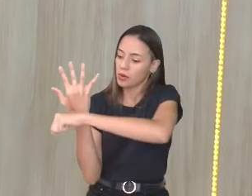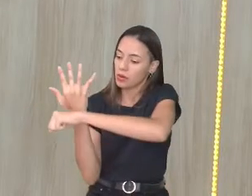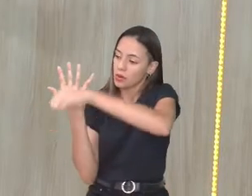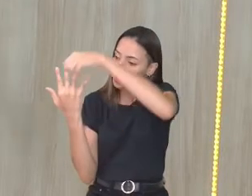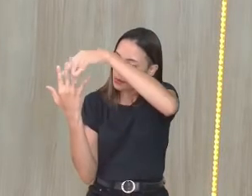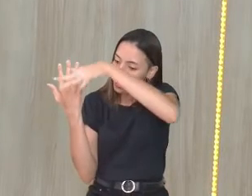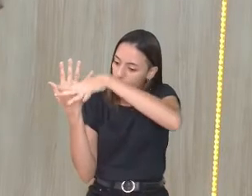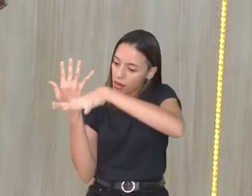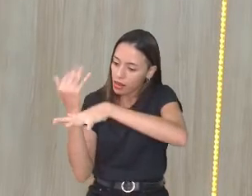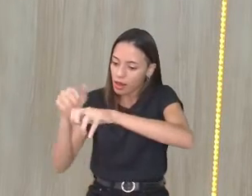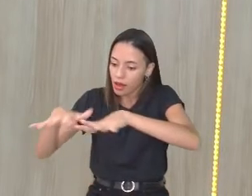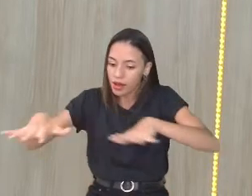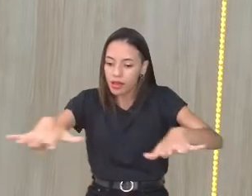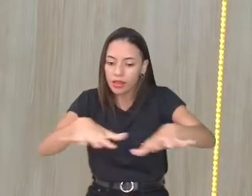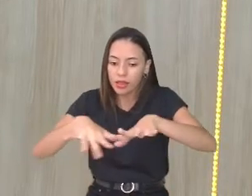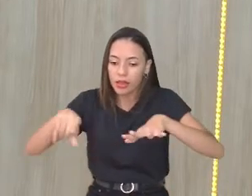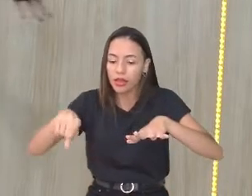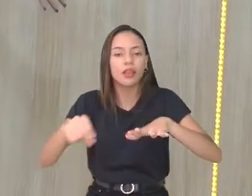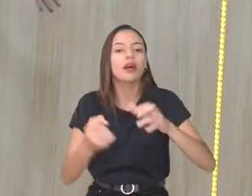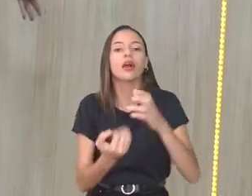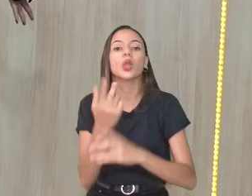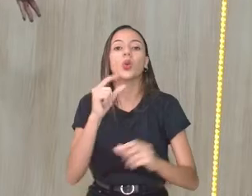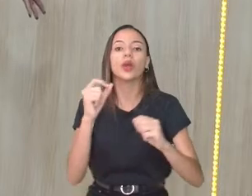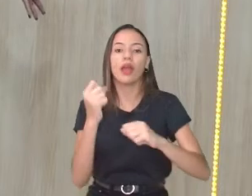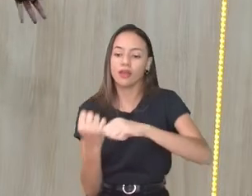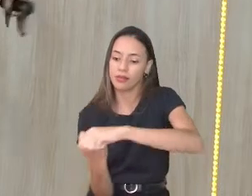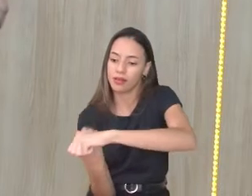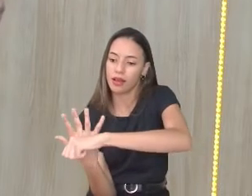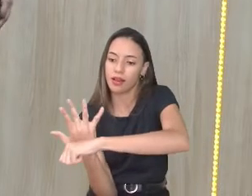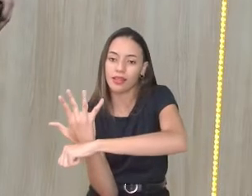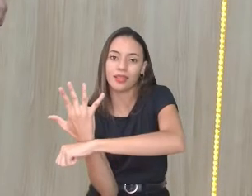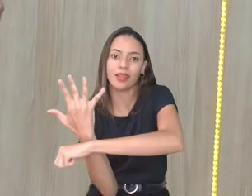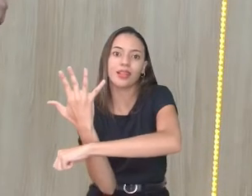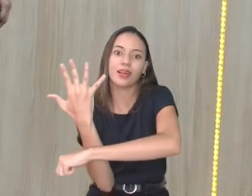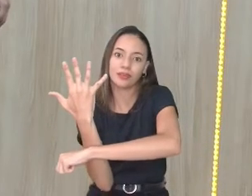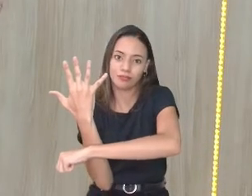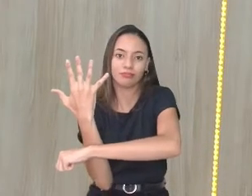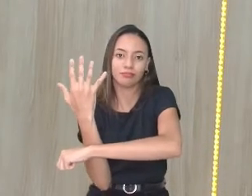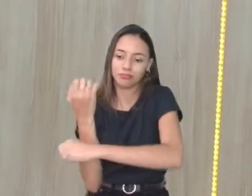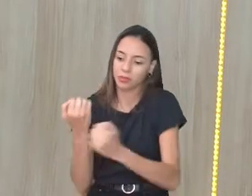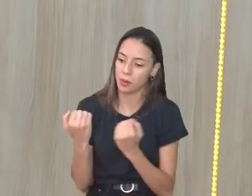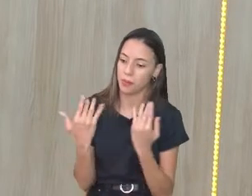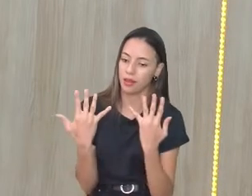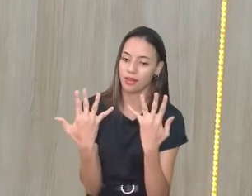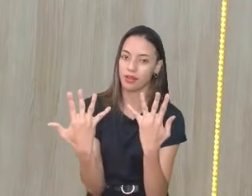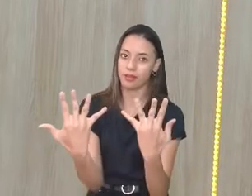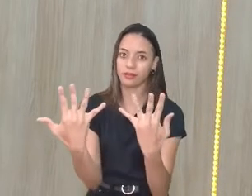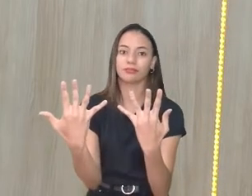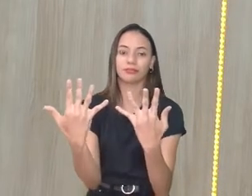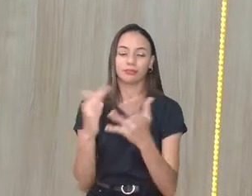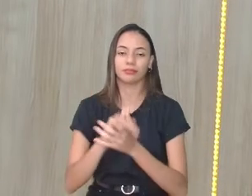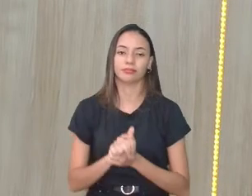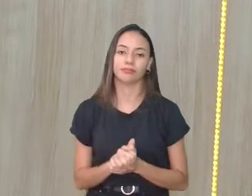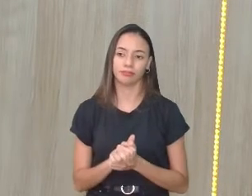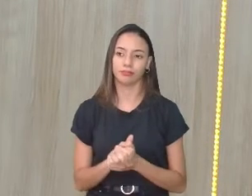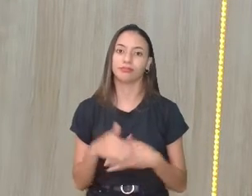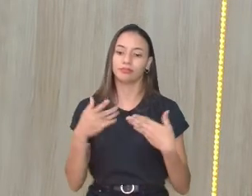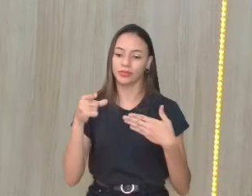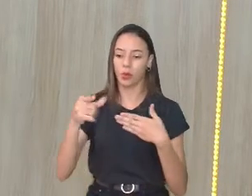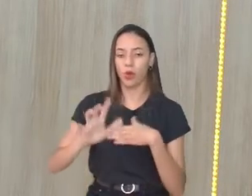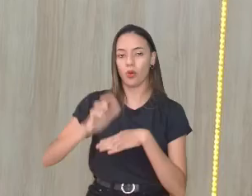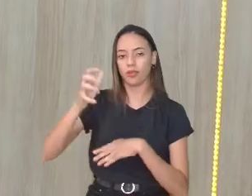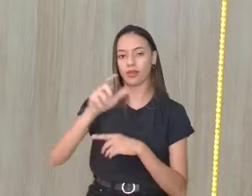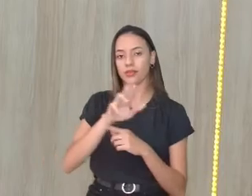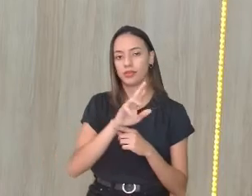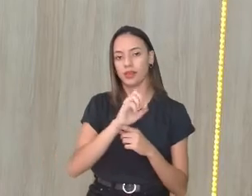quê? Gerar uma planta adulta, Nova, né? né? Um dia, né? Vai crescer essa plantinha lá, enfim. Desse jeito ocorre a